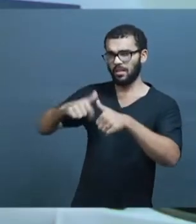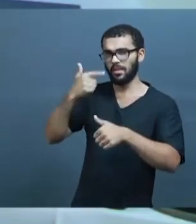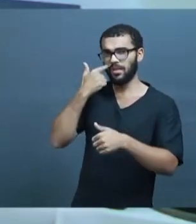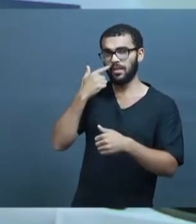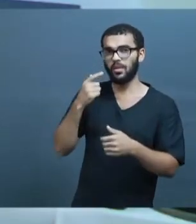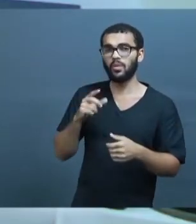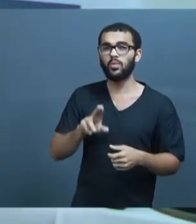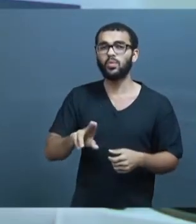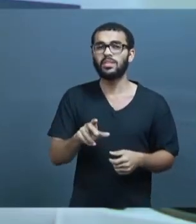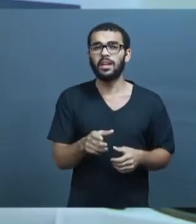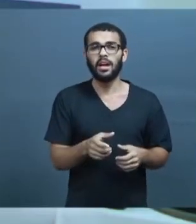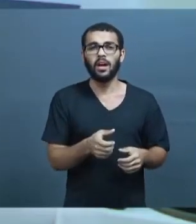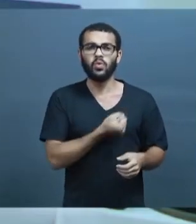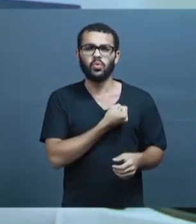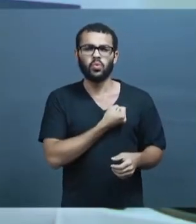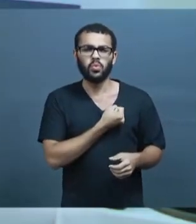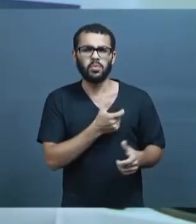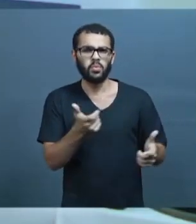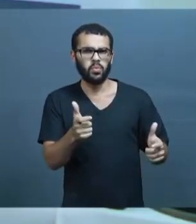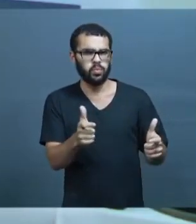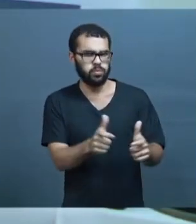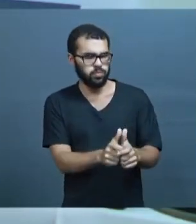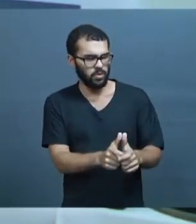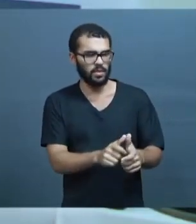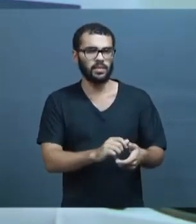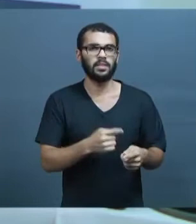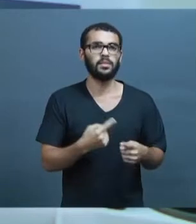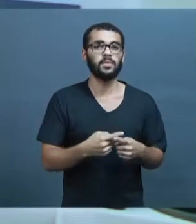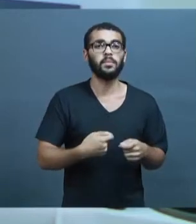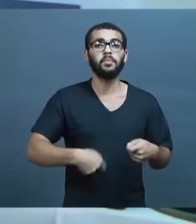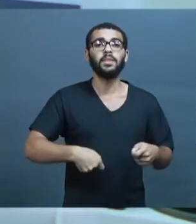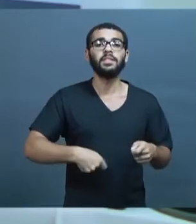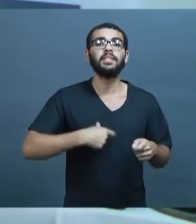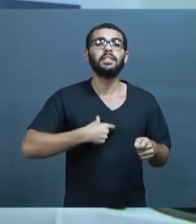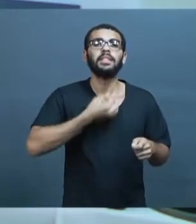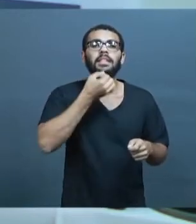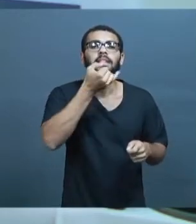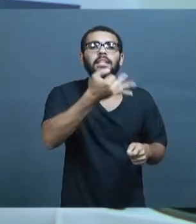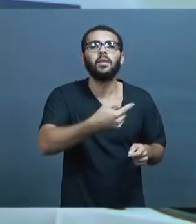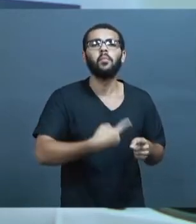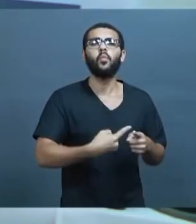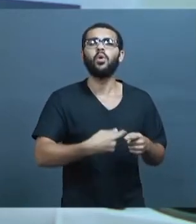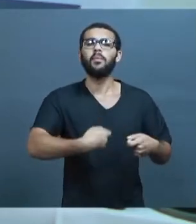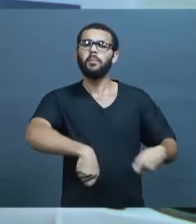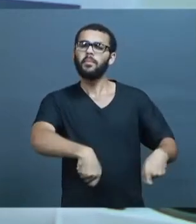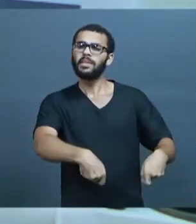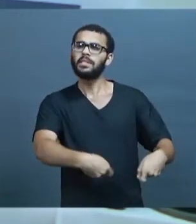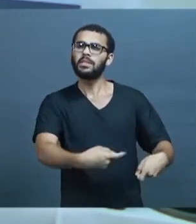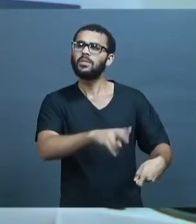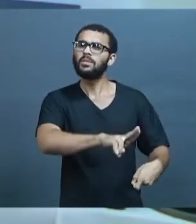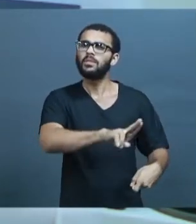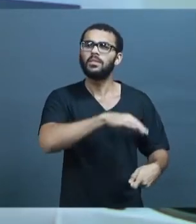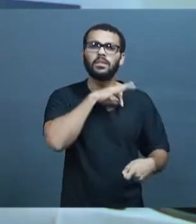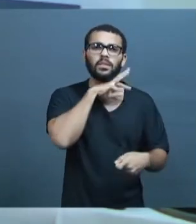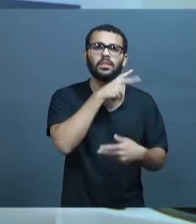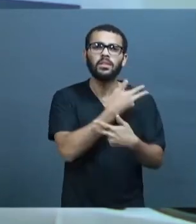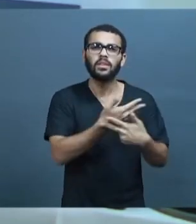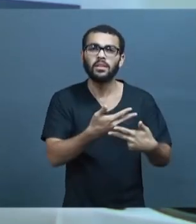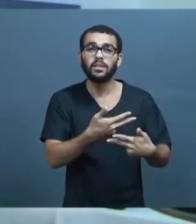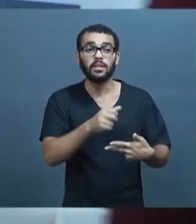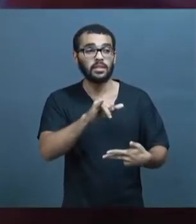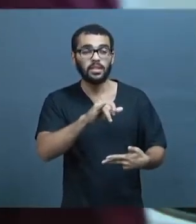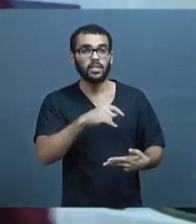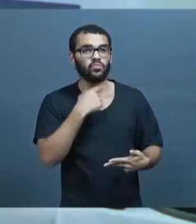possível de animais, e a justificativa para o uso dos animais tem que ser de excelência, porque senão não são permitidos mais